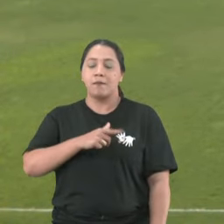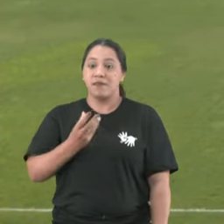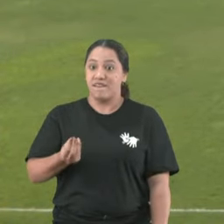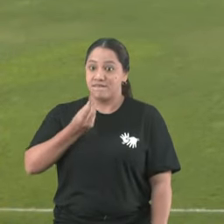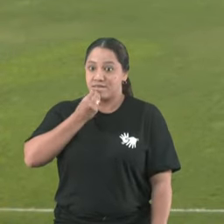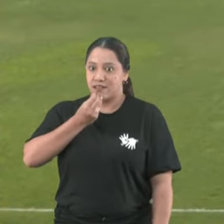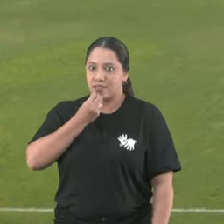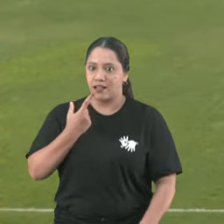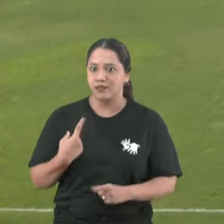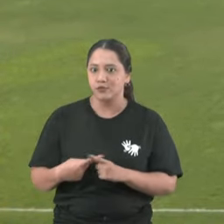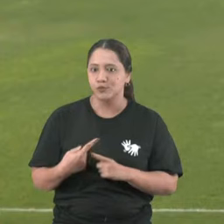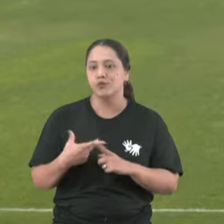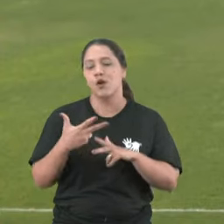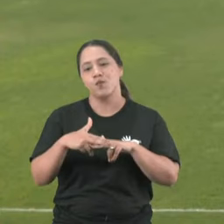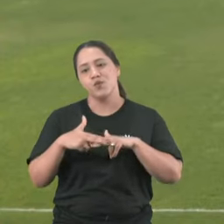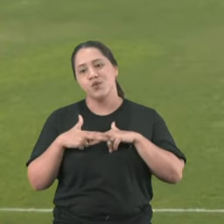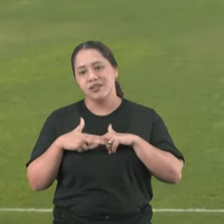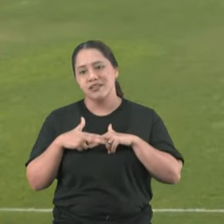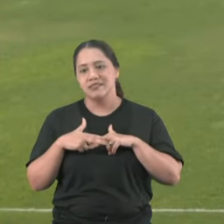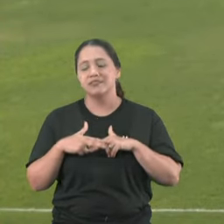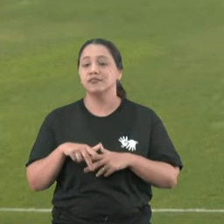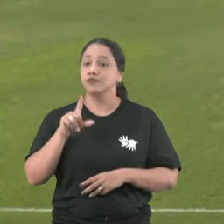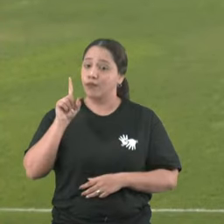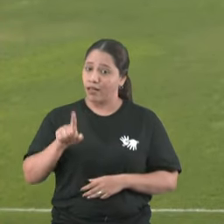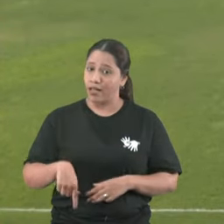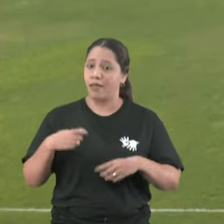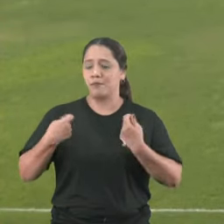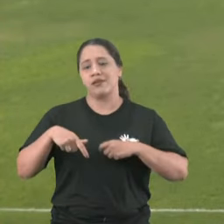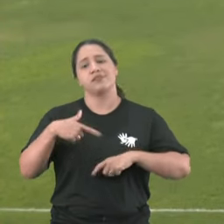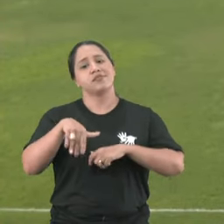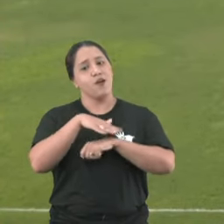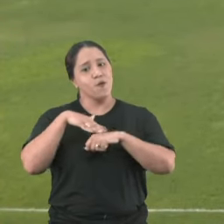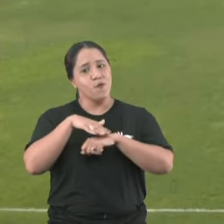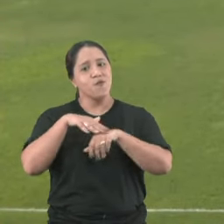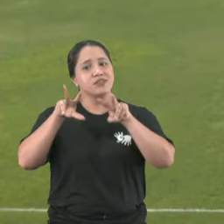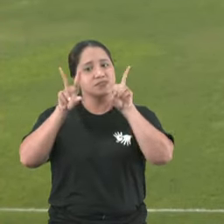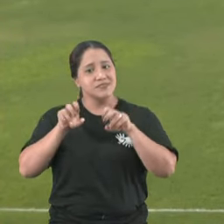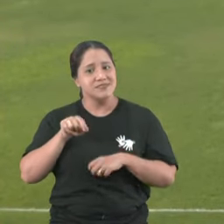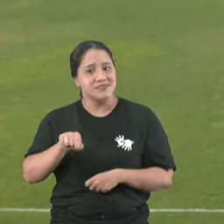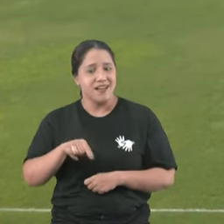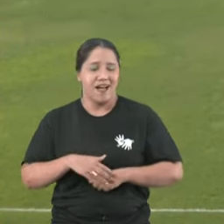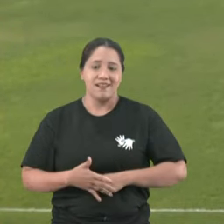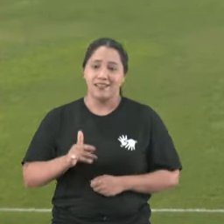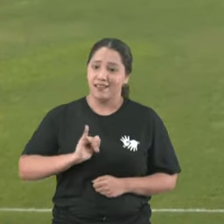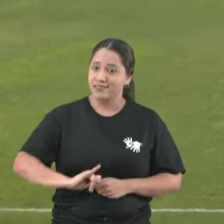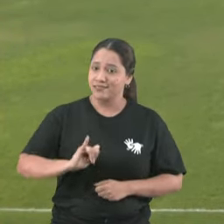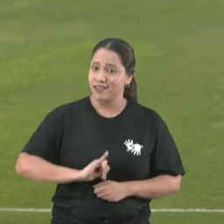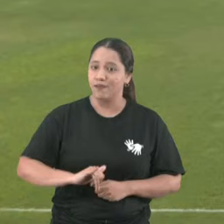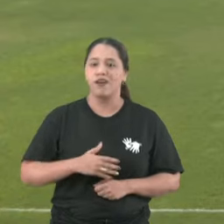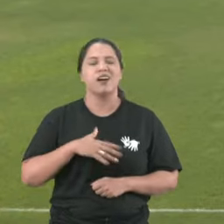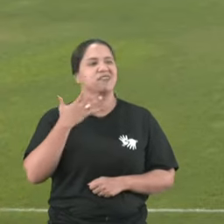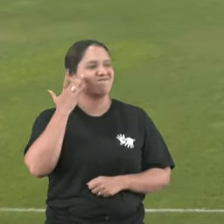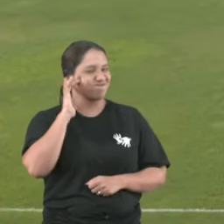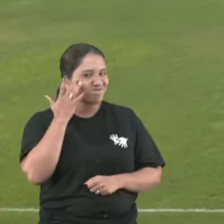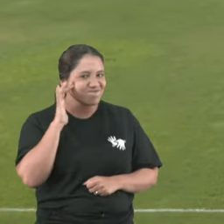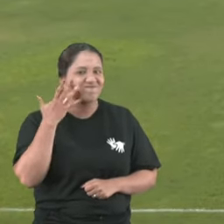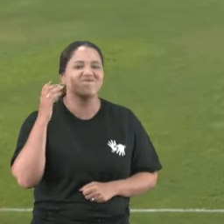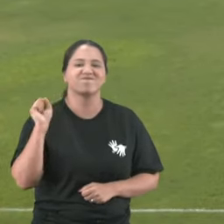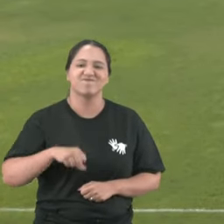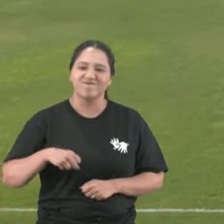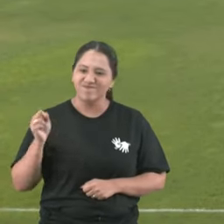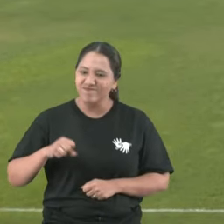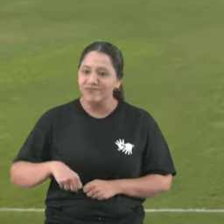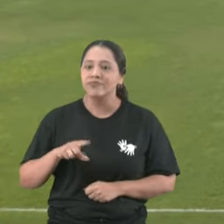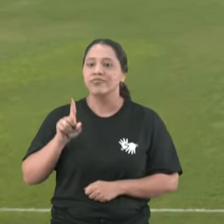justamente por conta disso. É um ponto a ser conversado pelo Rodrigo nesse intervalo, não? Eu tenho a impressão que sim. Talvez essa seja a